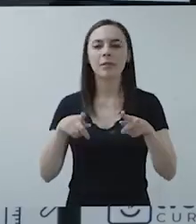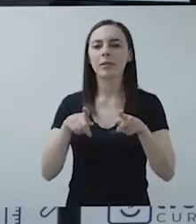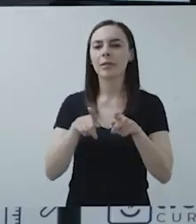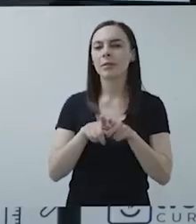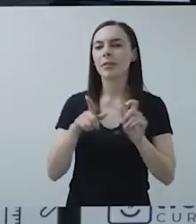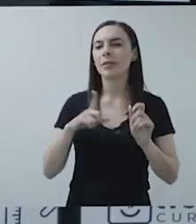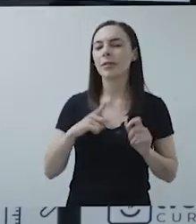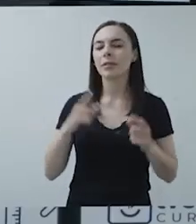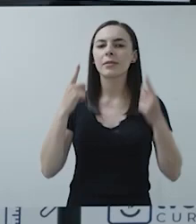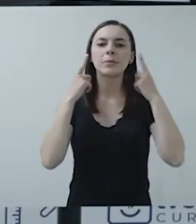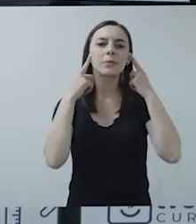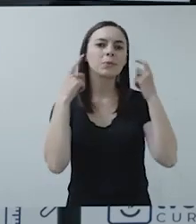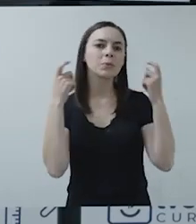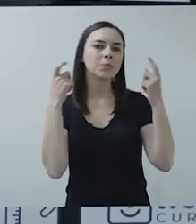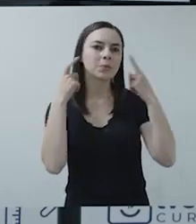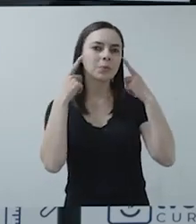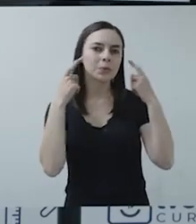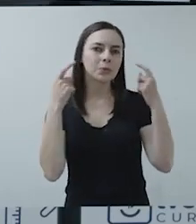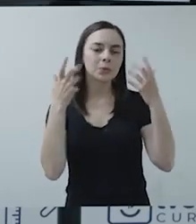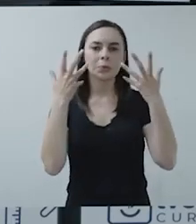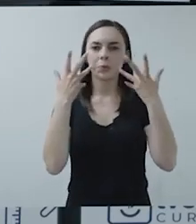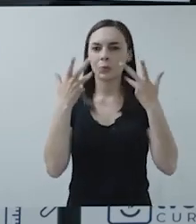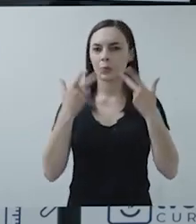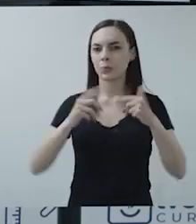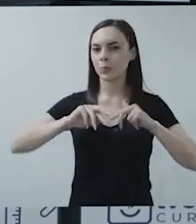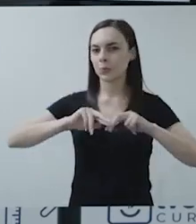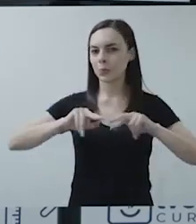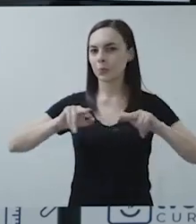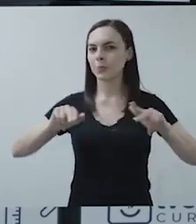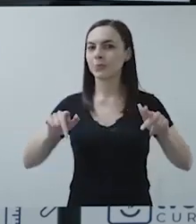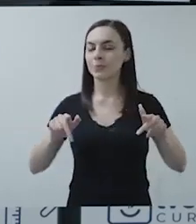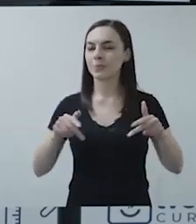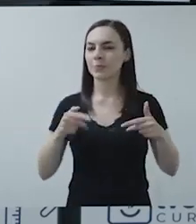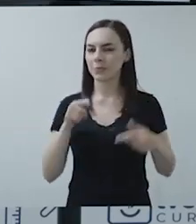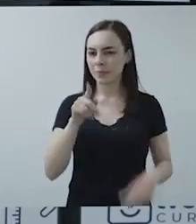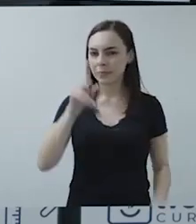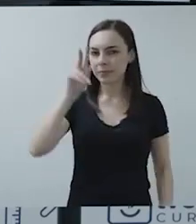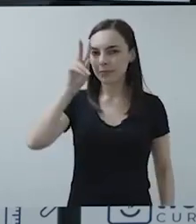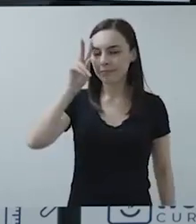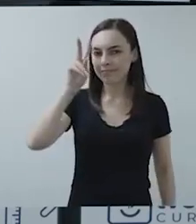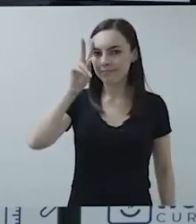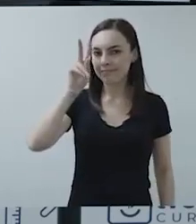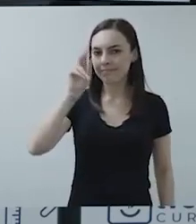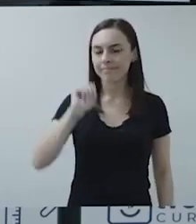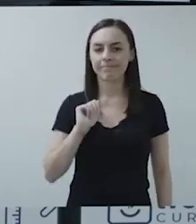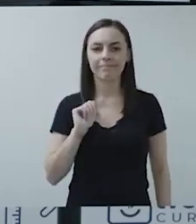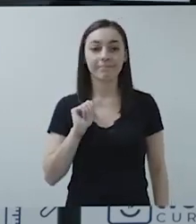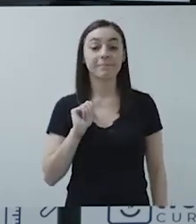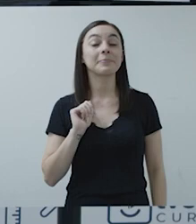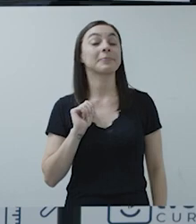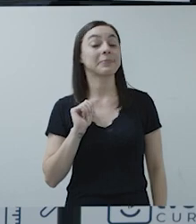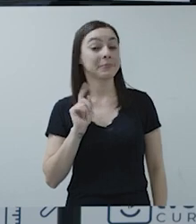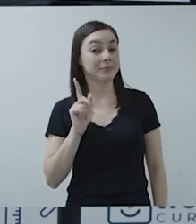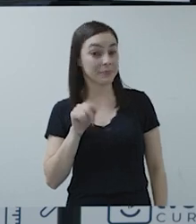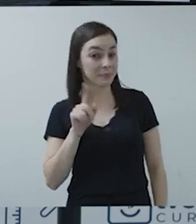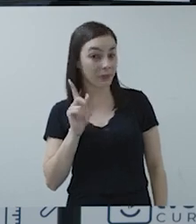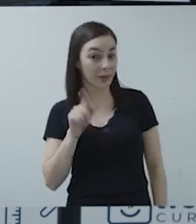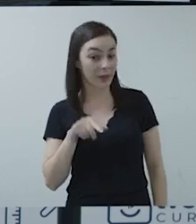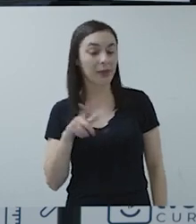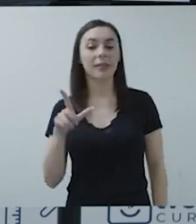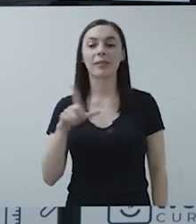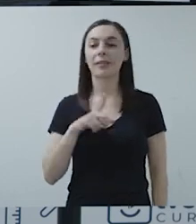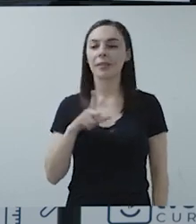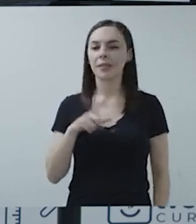ouvimos o som que esse animal faz. Vocês lembram? É, nós usamos